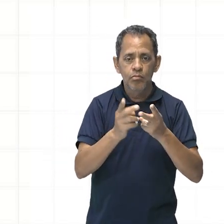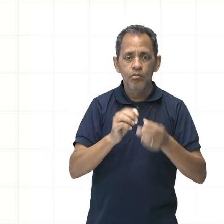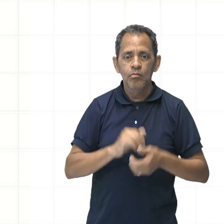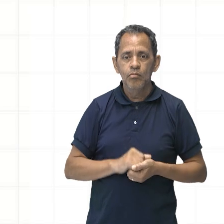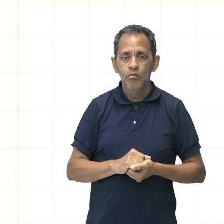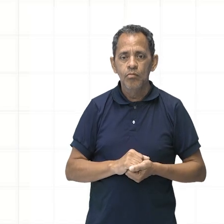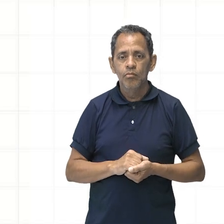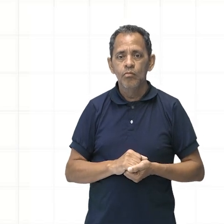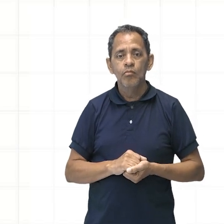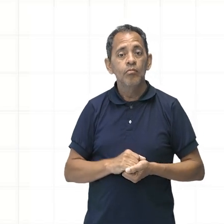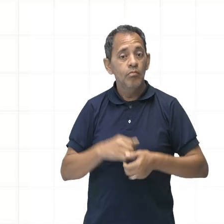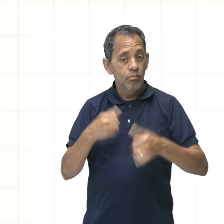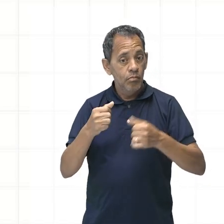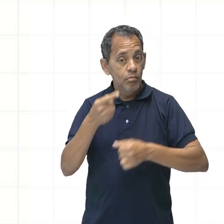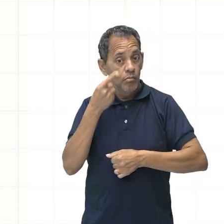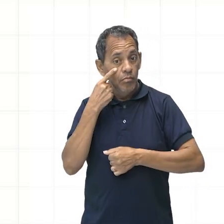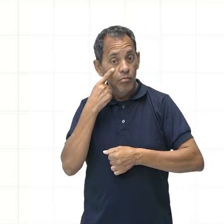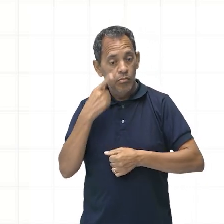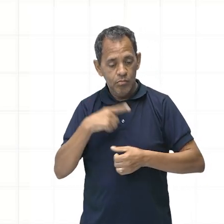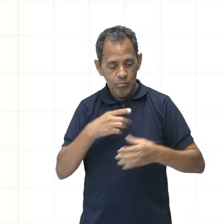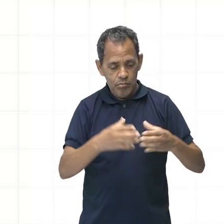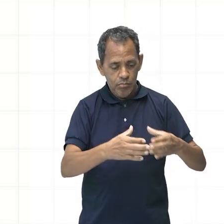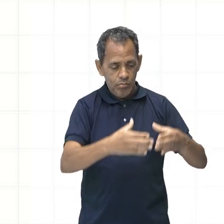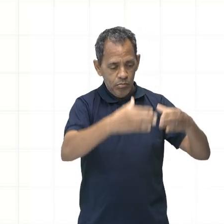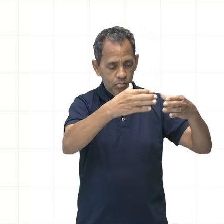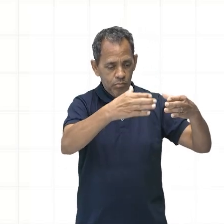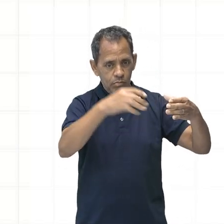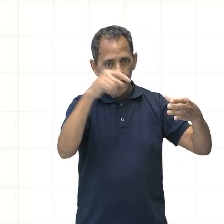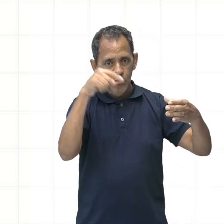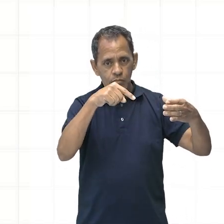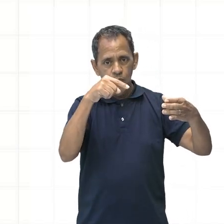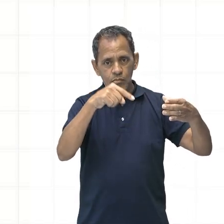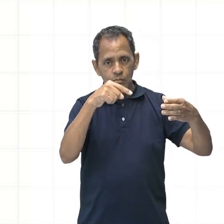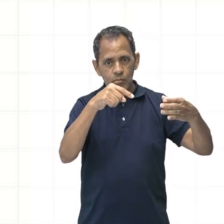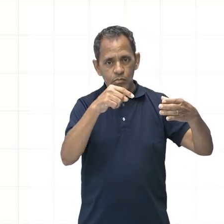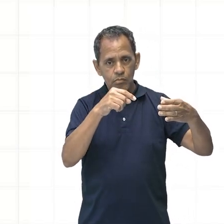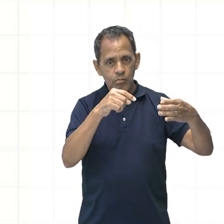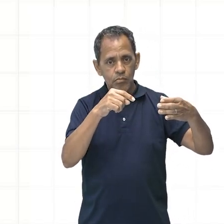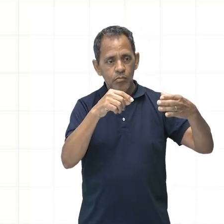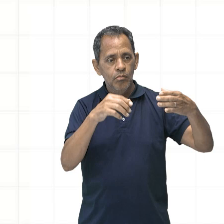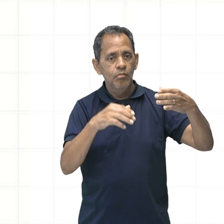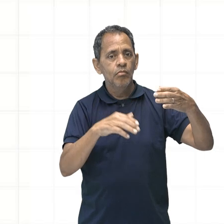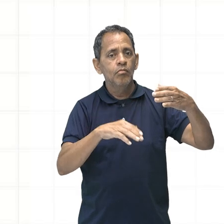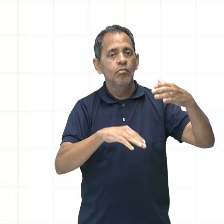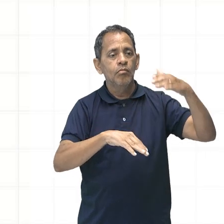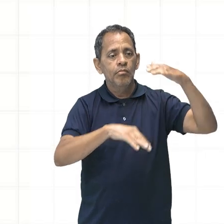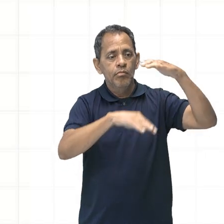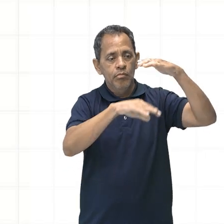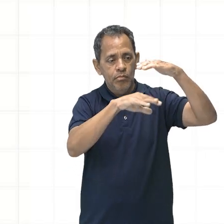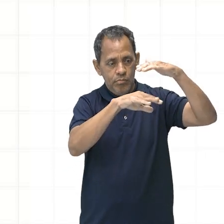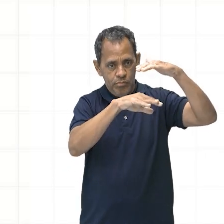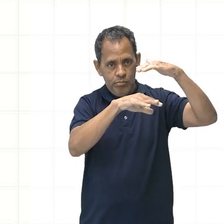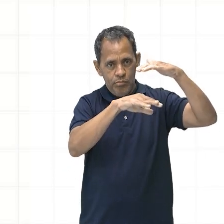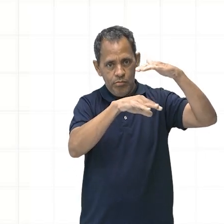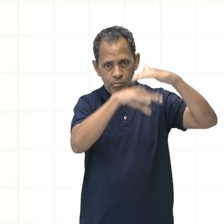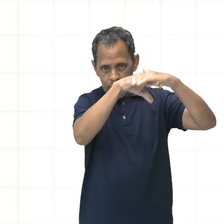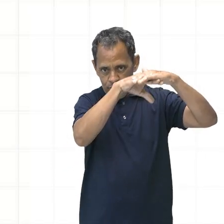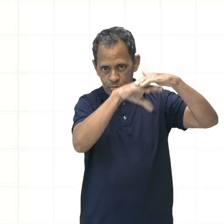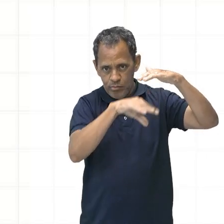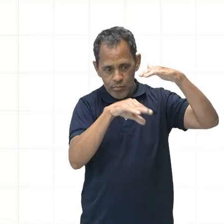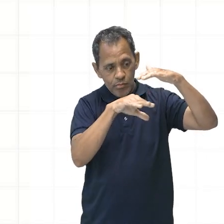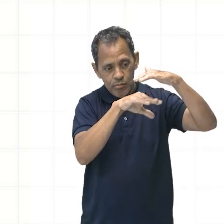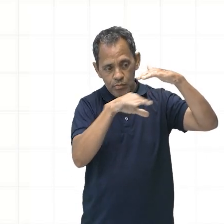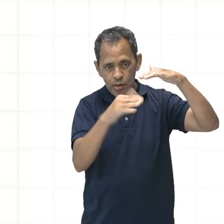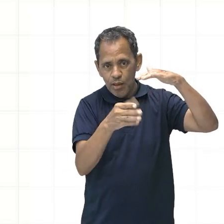Eu tenho que observar que eu tenho um cilindro, certo? E esse cilindro está cheio apenas a metade. Tudo bem?